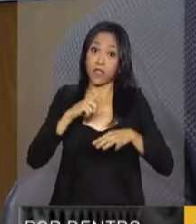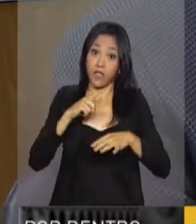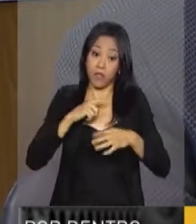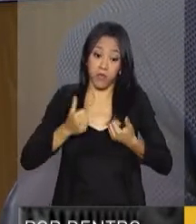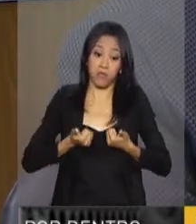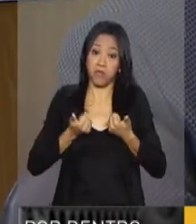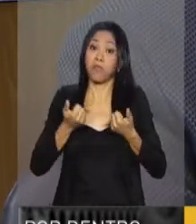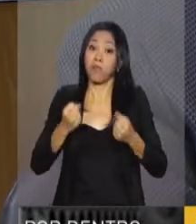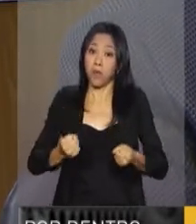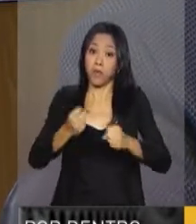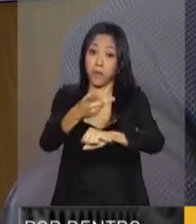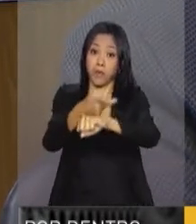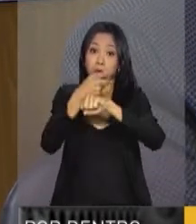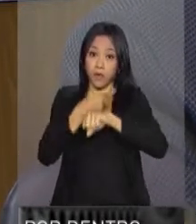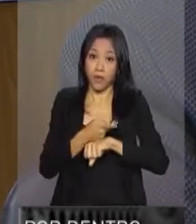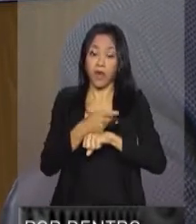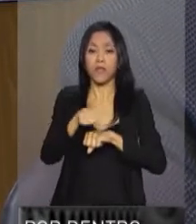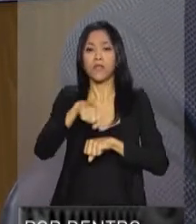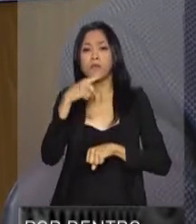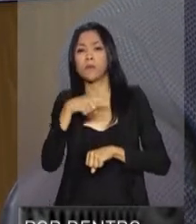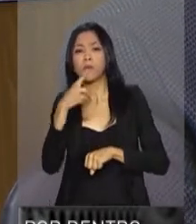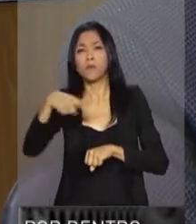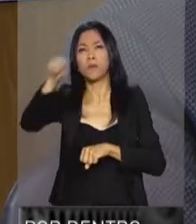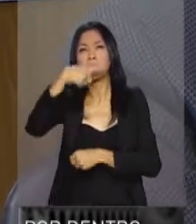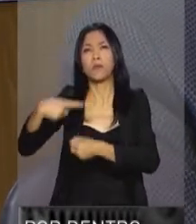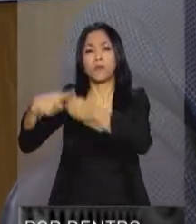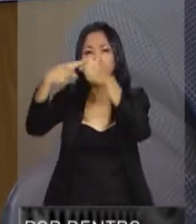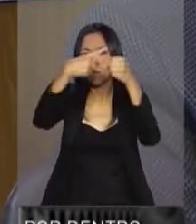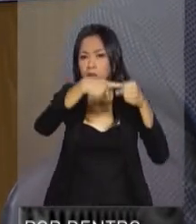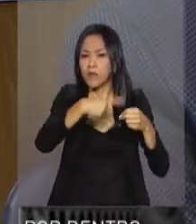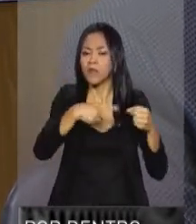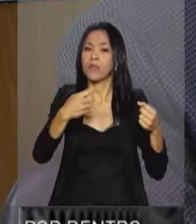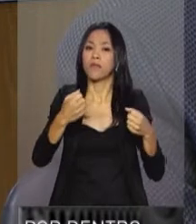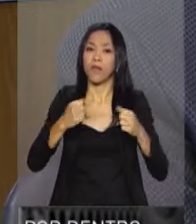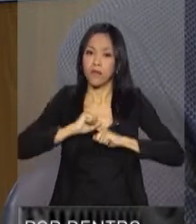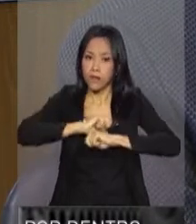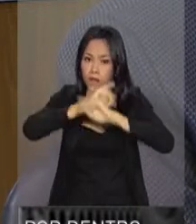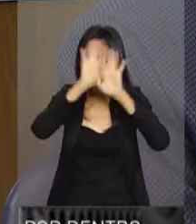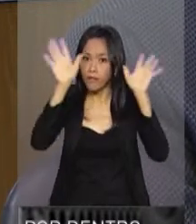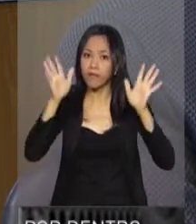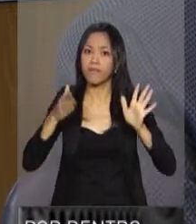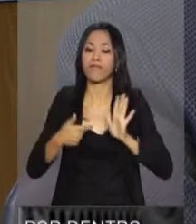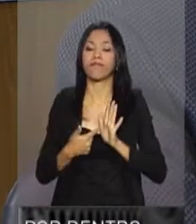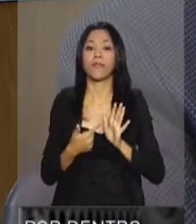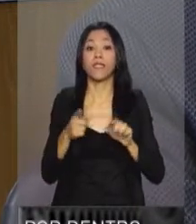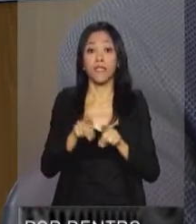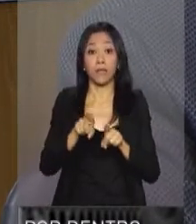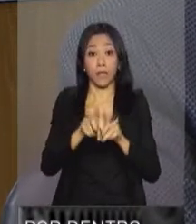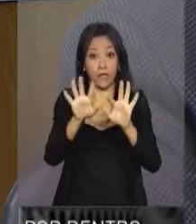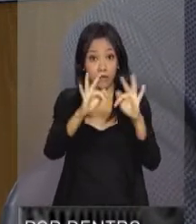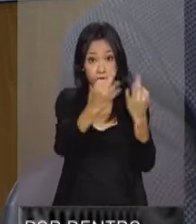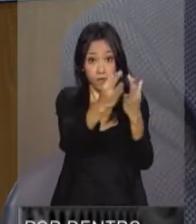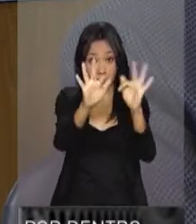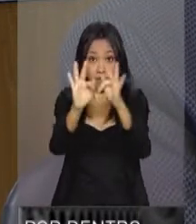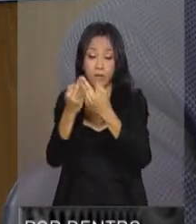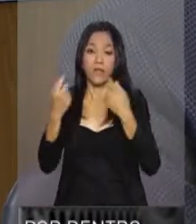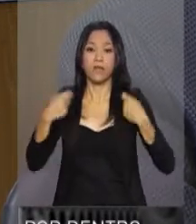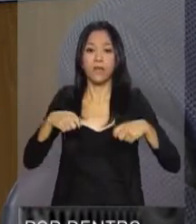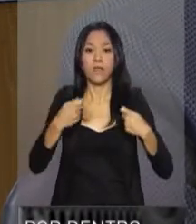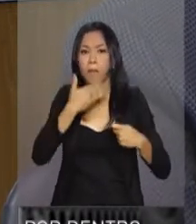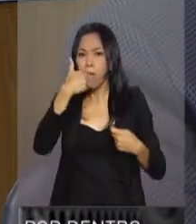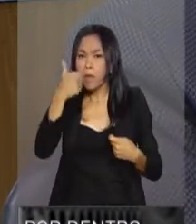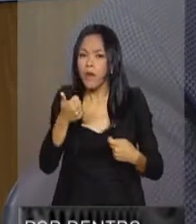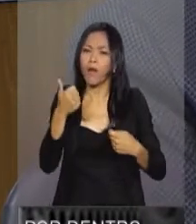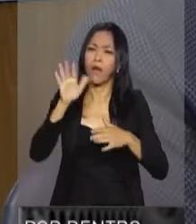para que as dificuldades desafios sejam vencidos e as famílias que precisam efetivamente melhorar a sua moradia